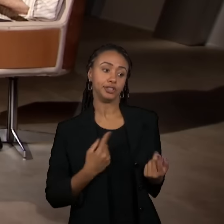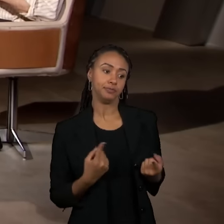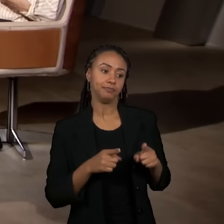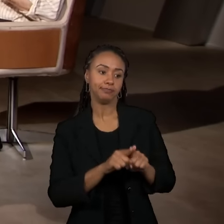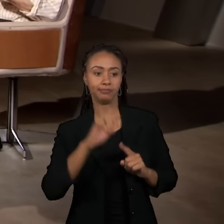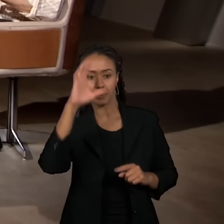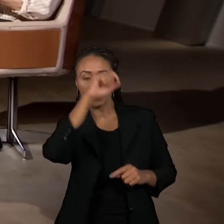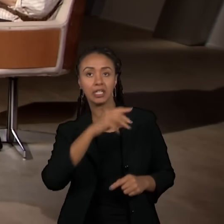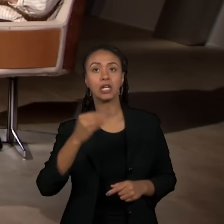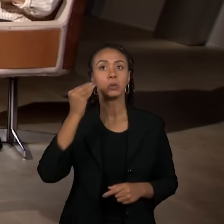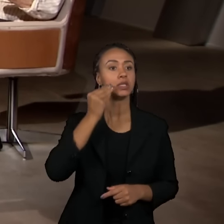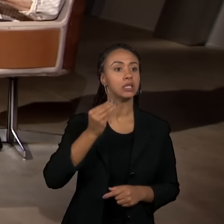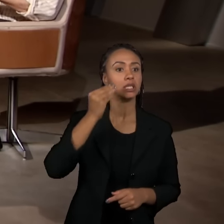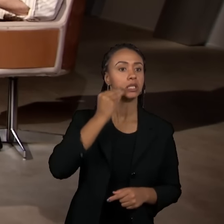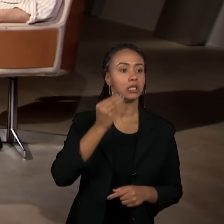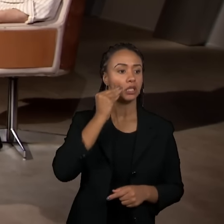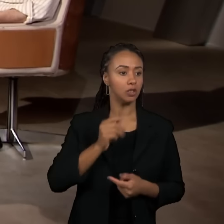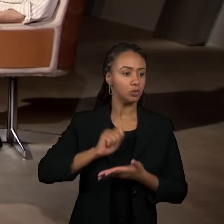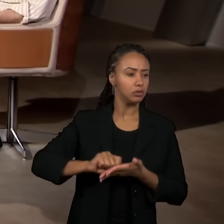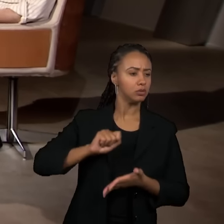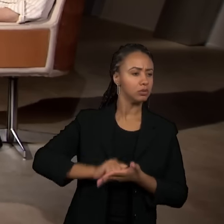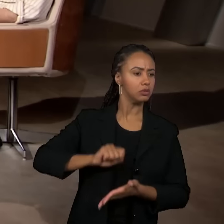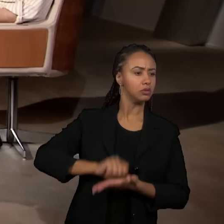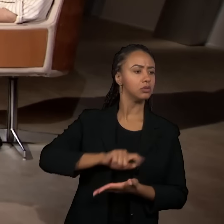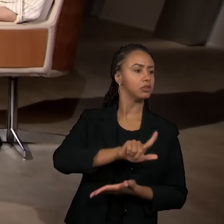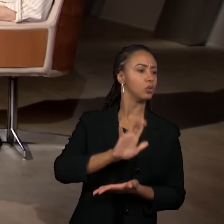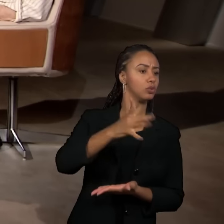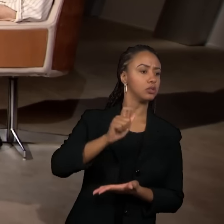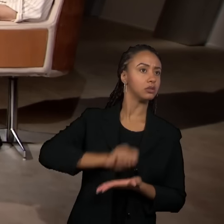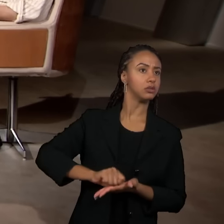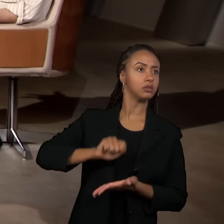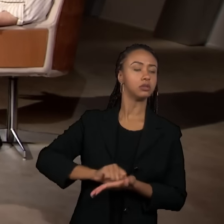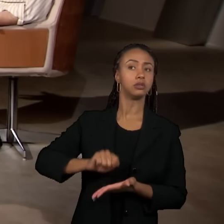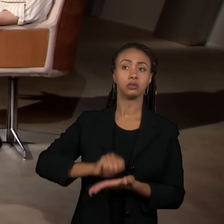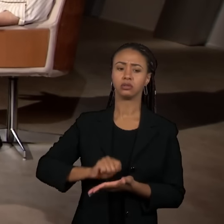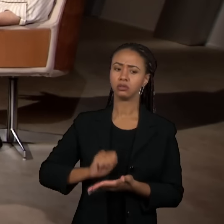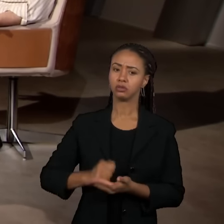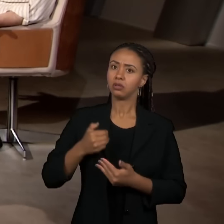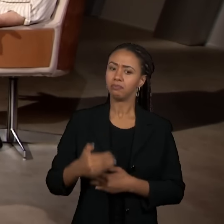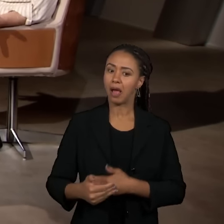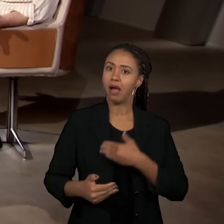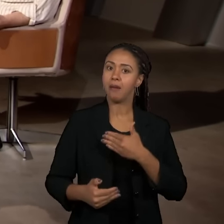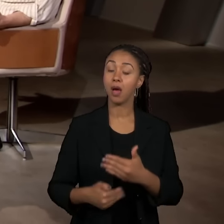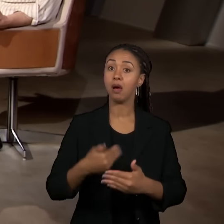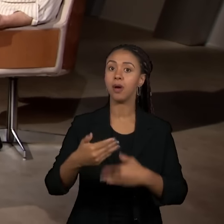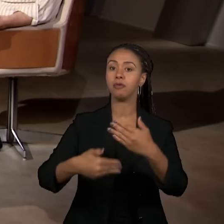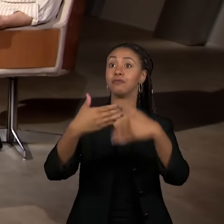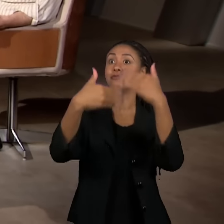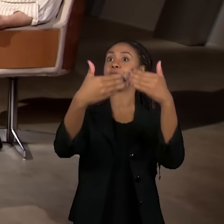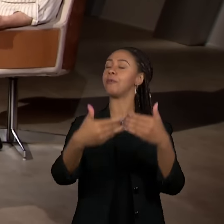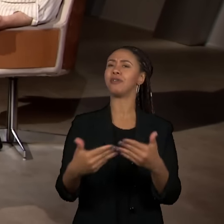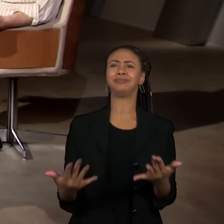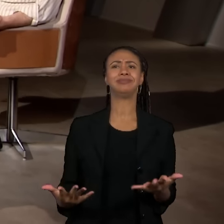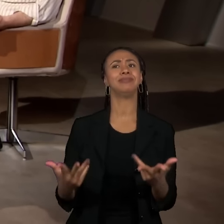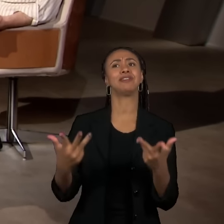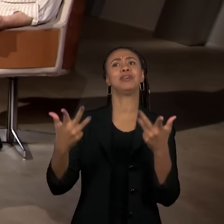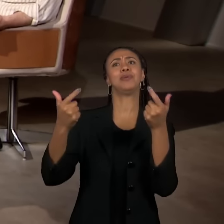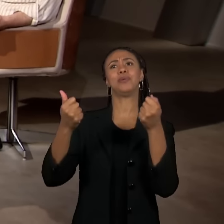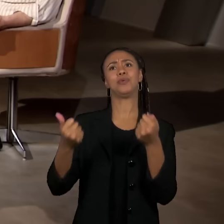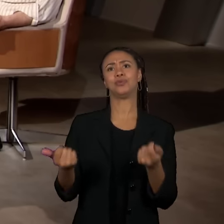escrevendo né documentando o que tava acontecendo foi assim um negócio maravilhoso que aconteceu PR